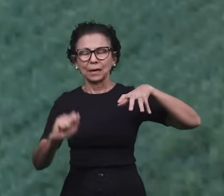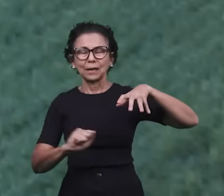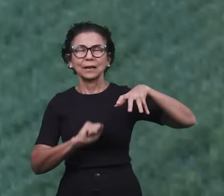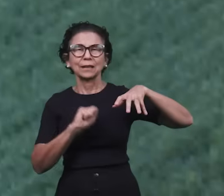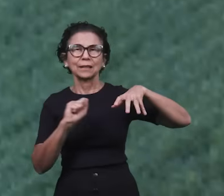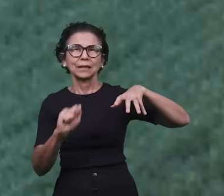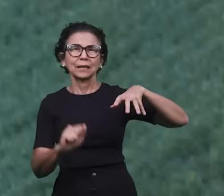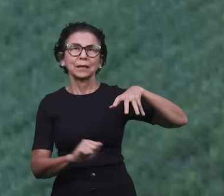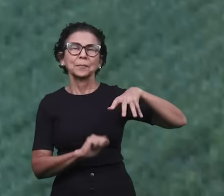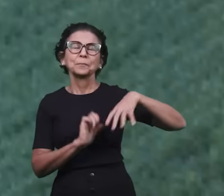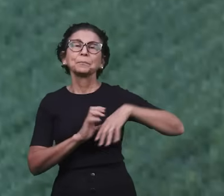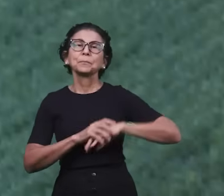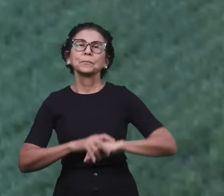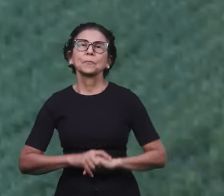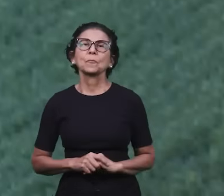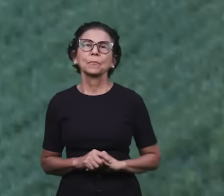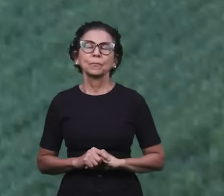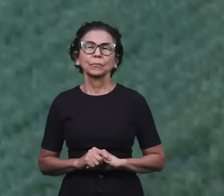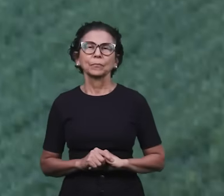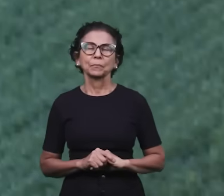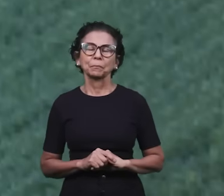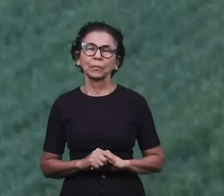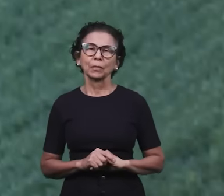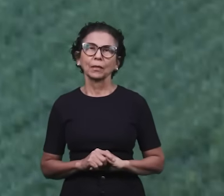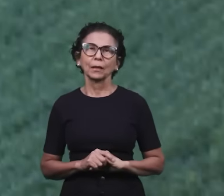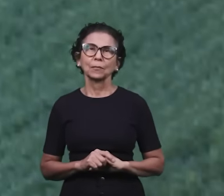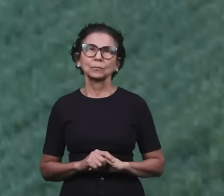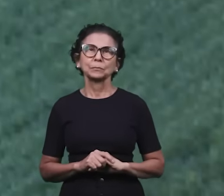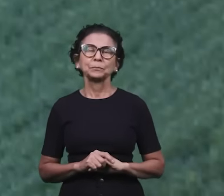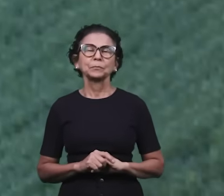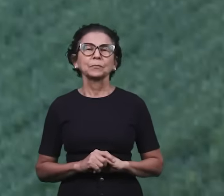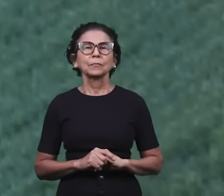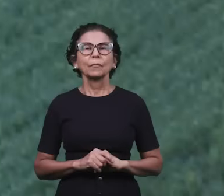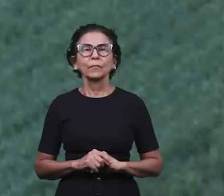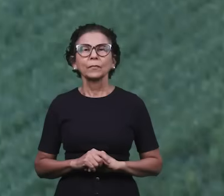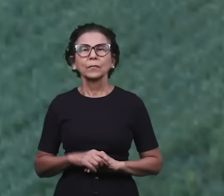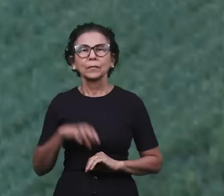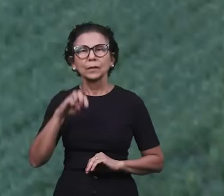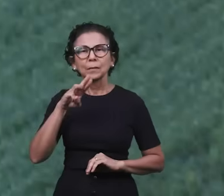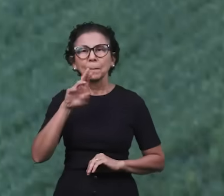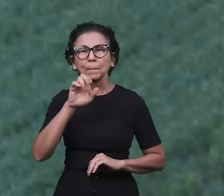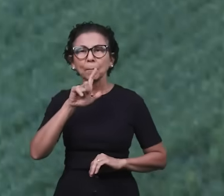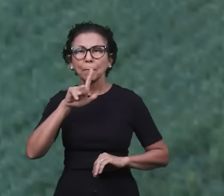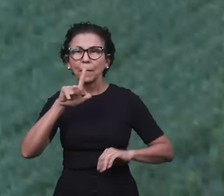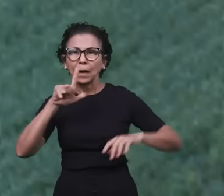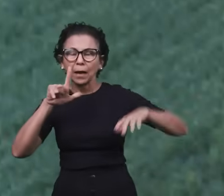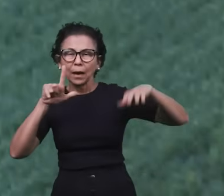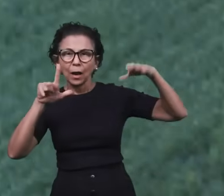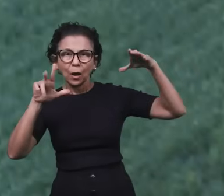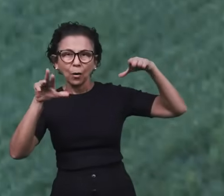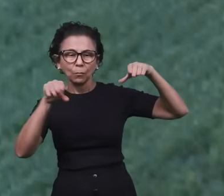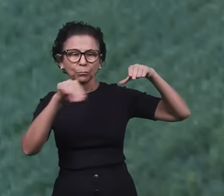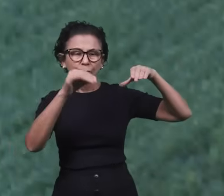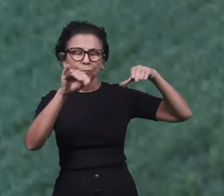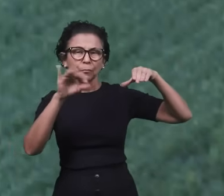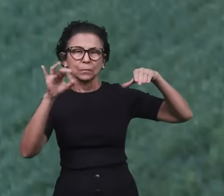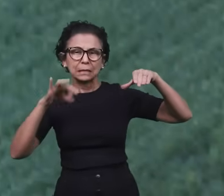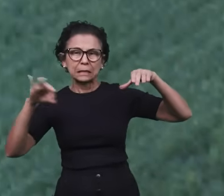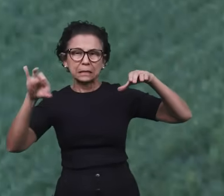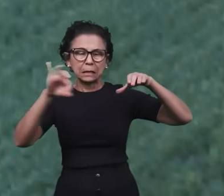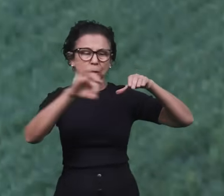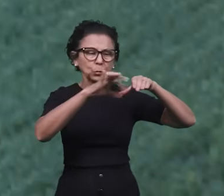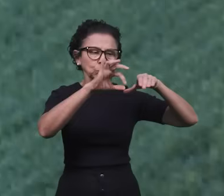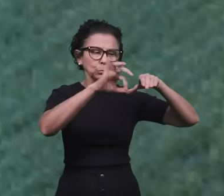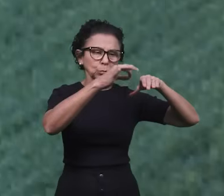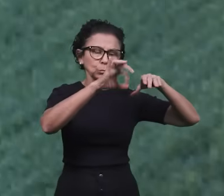para poder tampar, fazer todo esse trabalho de construir o favo, de fazer todo esse trabalho dentro lá, porque os